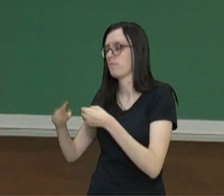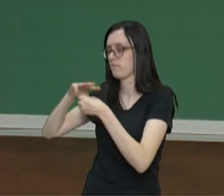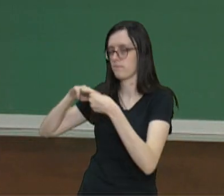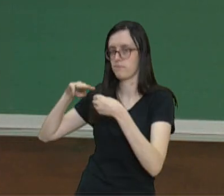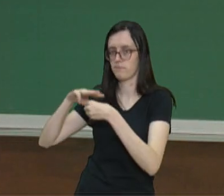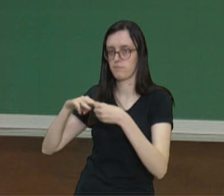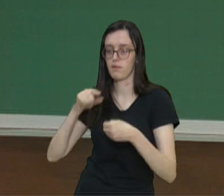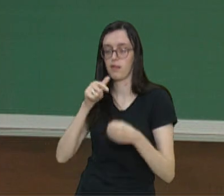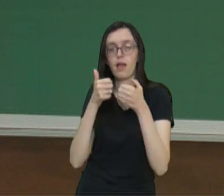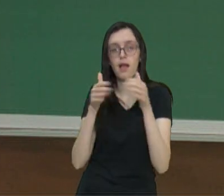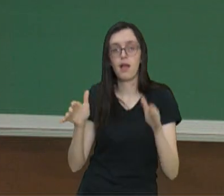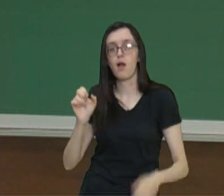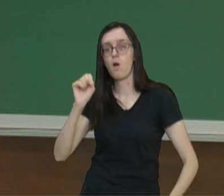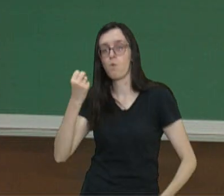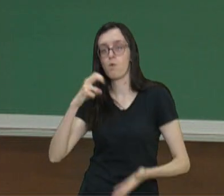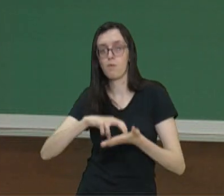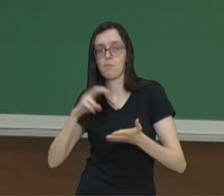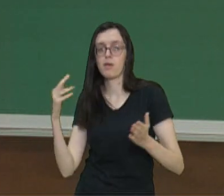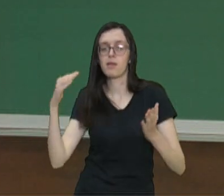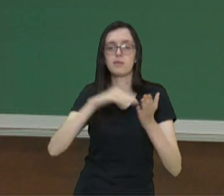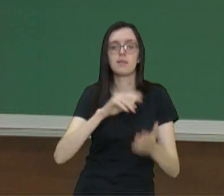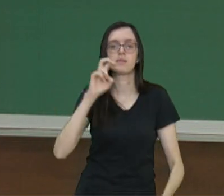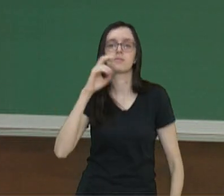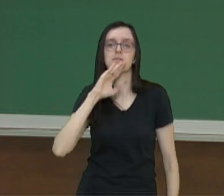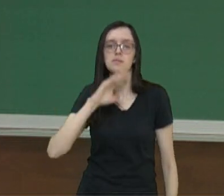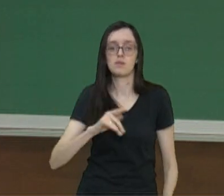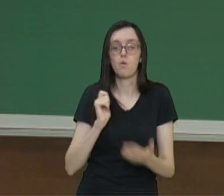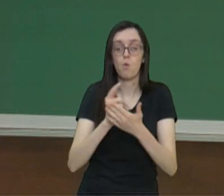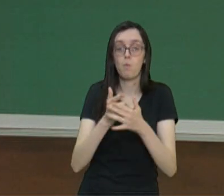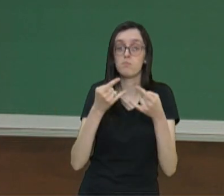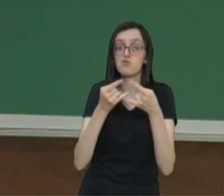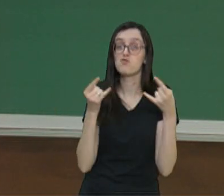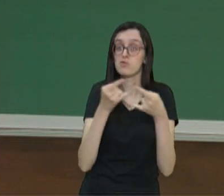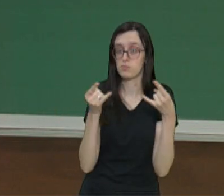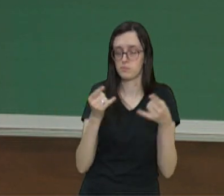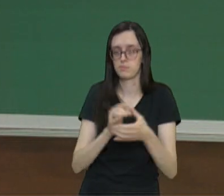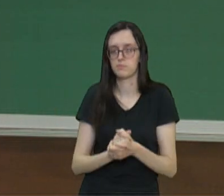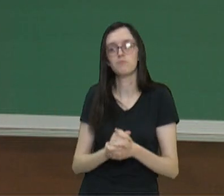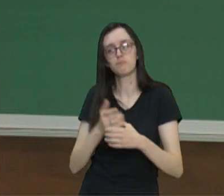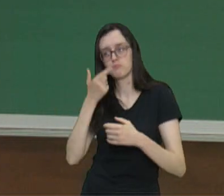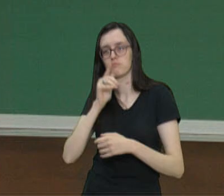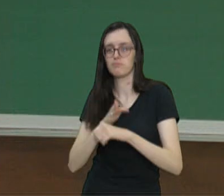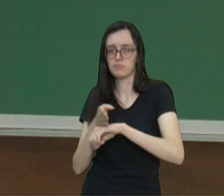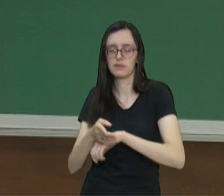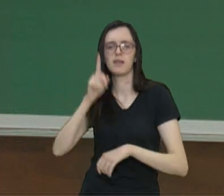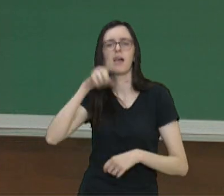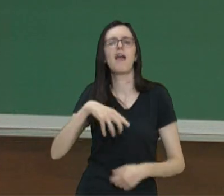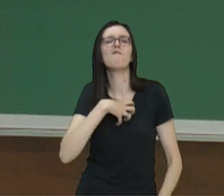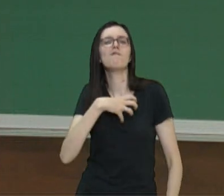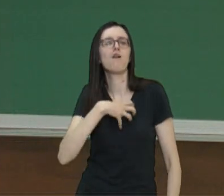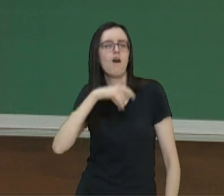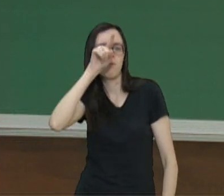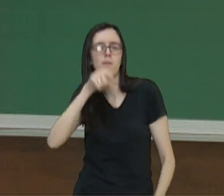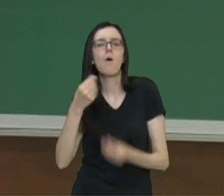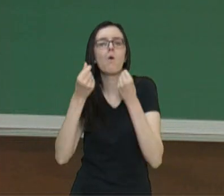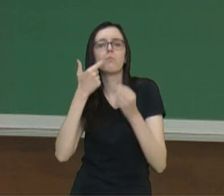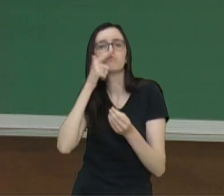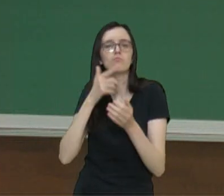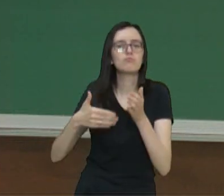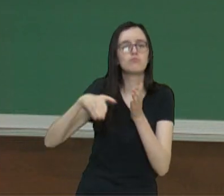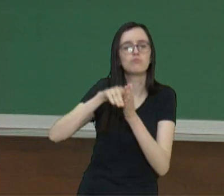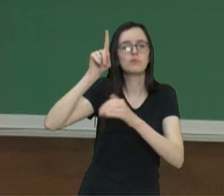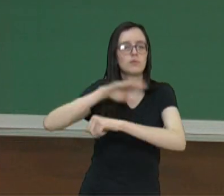fica aberto das 8 da manhã às 5 da tarde para poder comprar o meu ticket, certo? Então essas são as maneiras como eu consigo